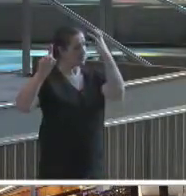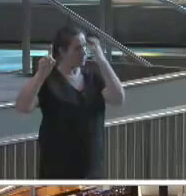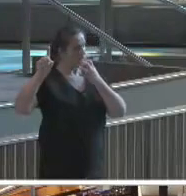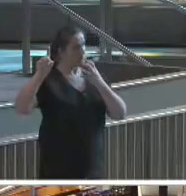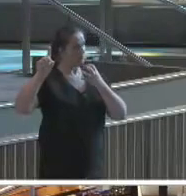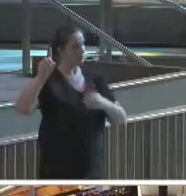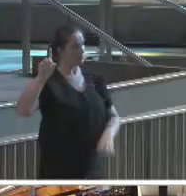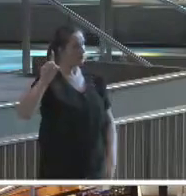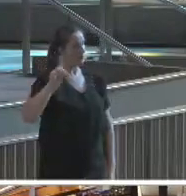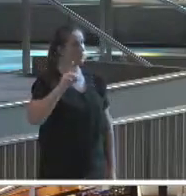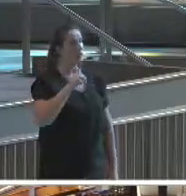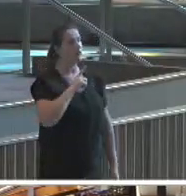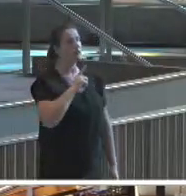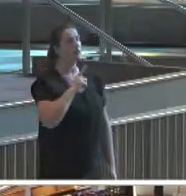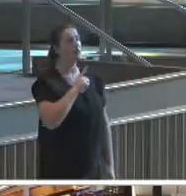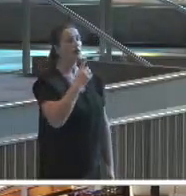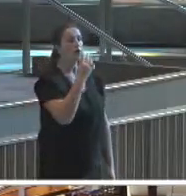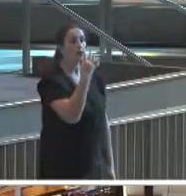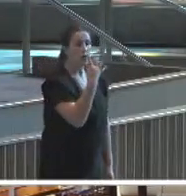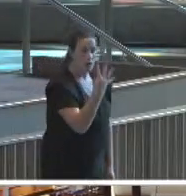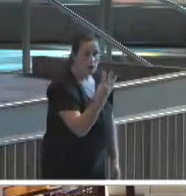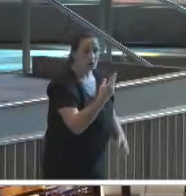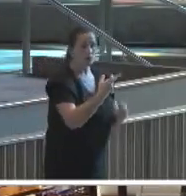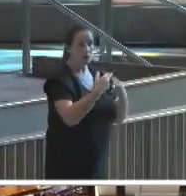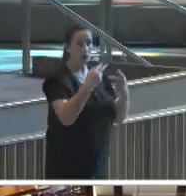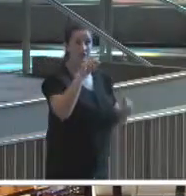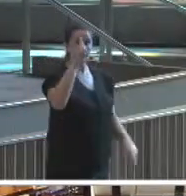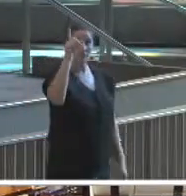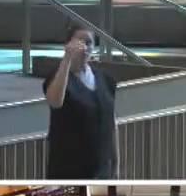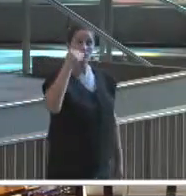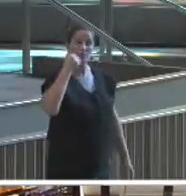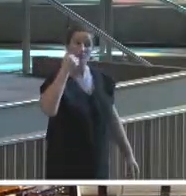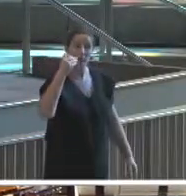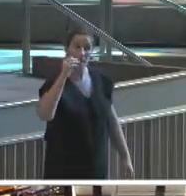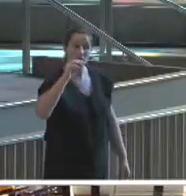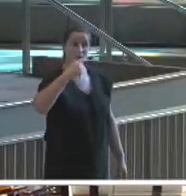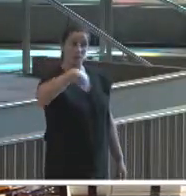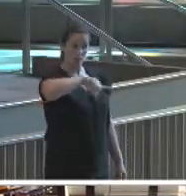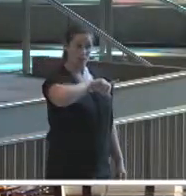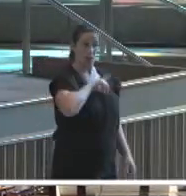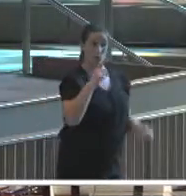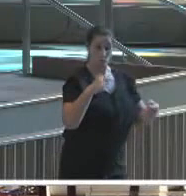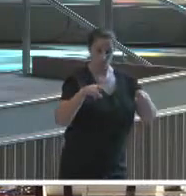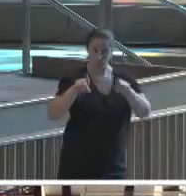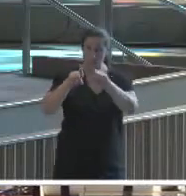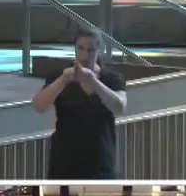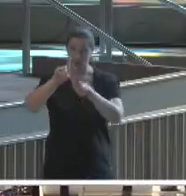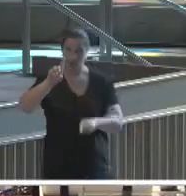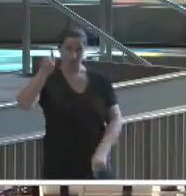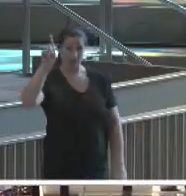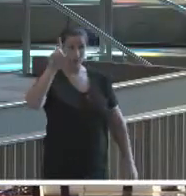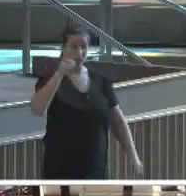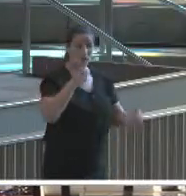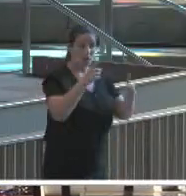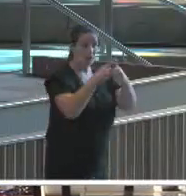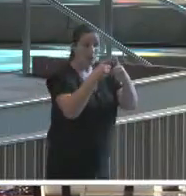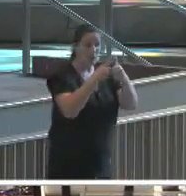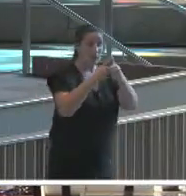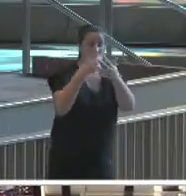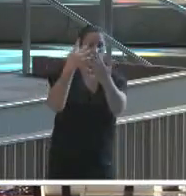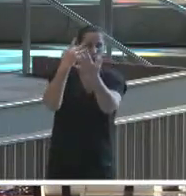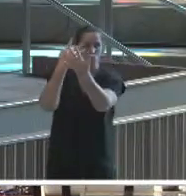Há 4 coisas que Deus pede para a gente poder retornar para Ele. A primeira delas é